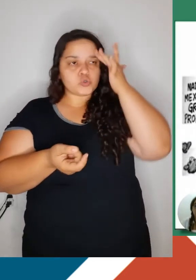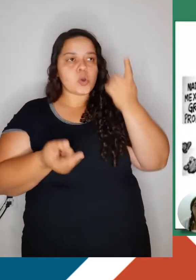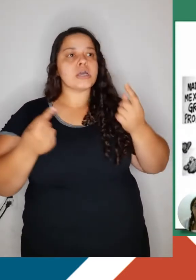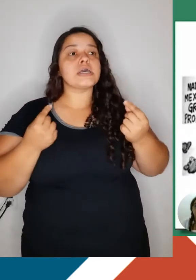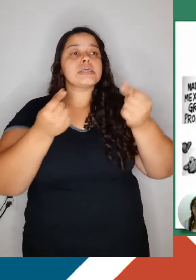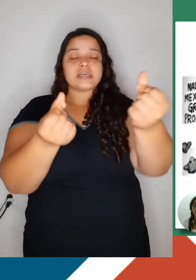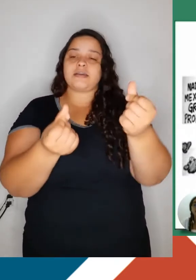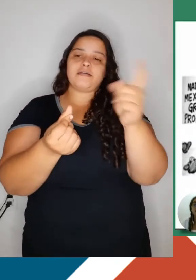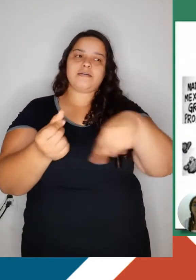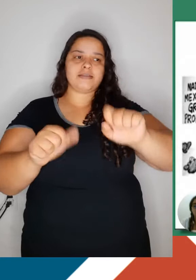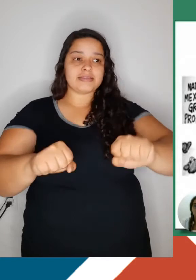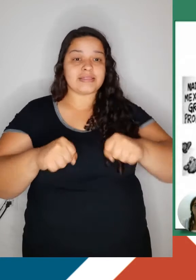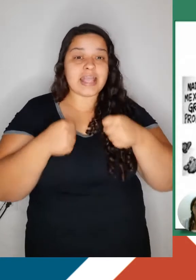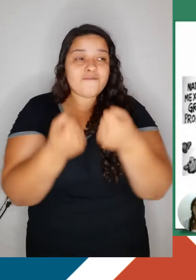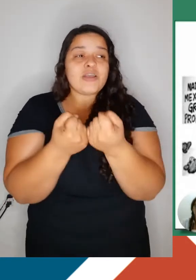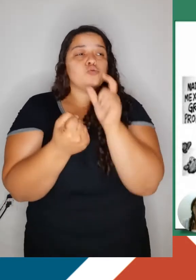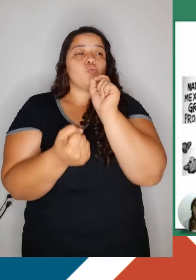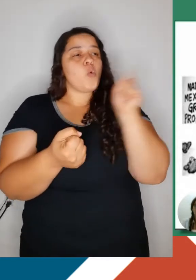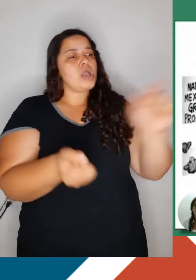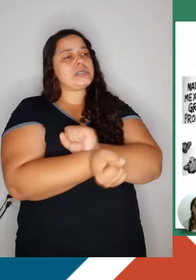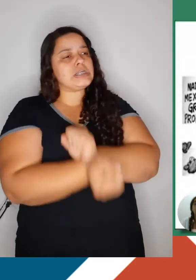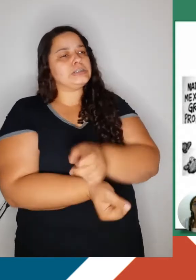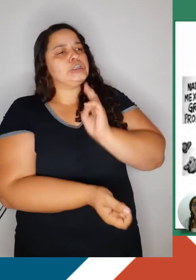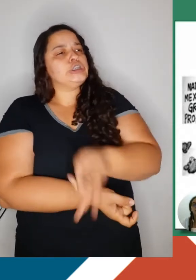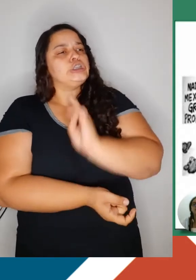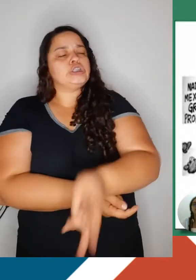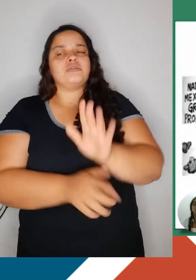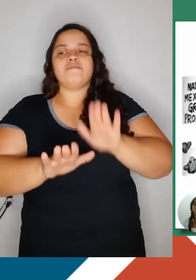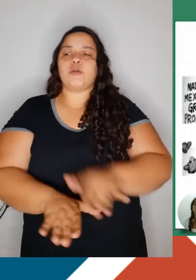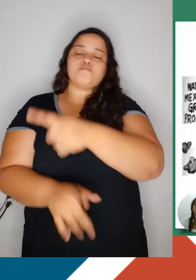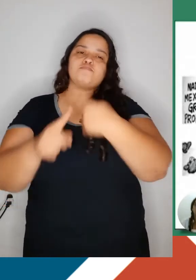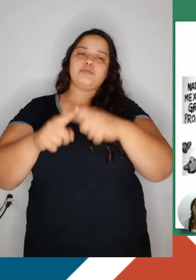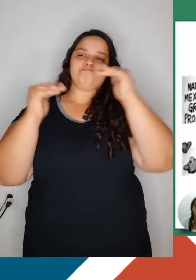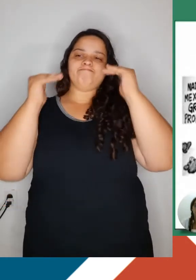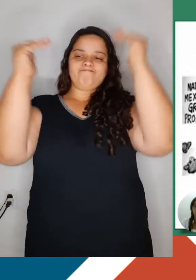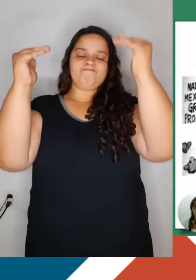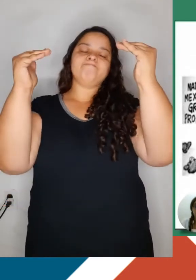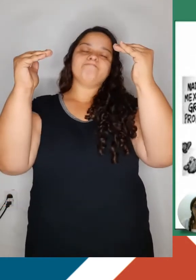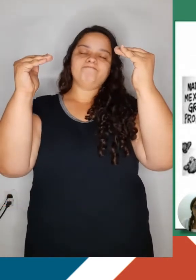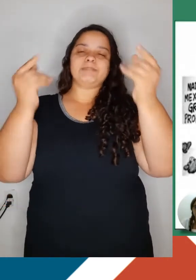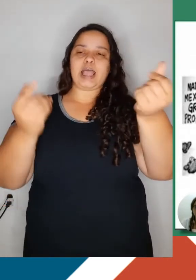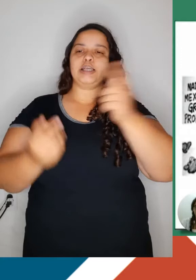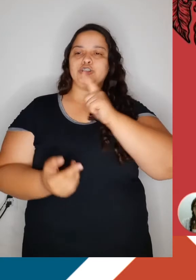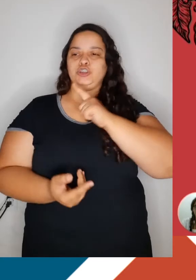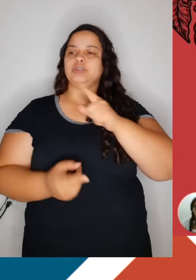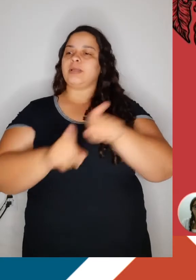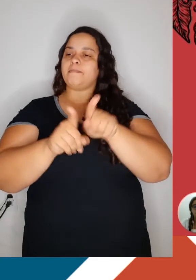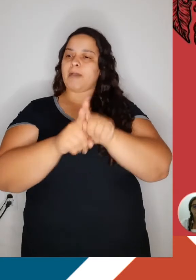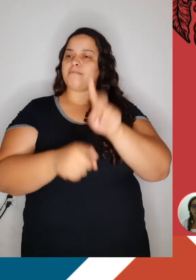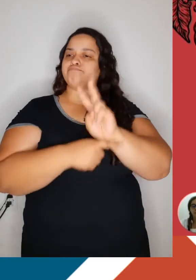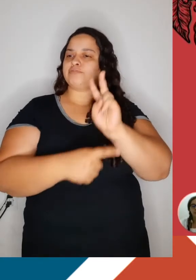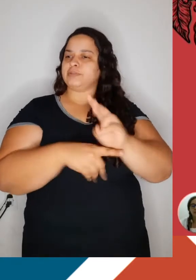médias urbanas, que defendiam a manutenção do trabalho escravo e a manutenção das grandes propriedades de terra.